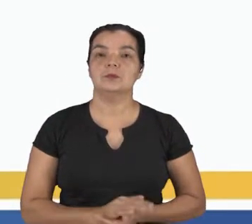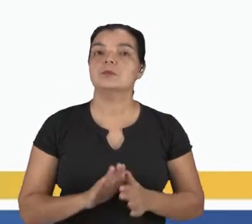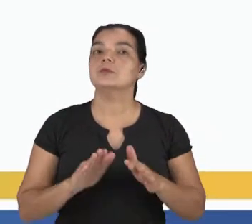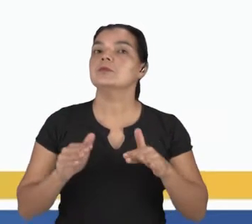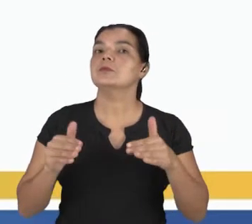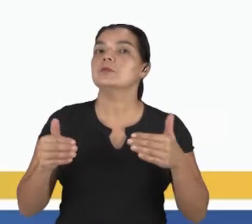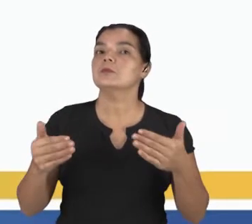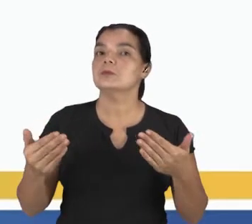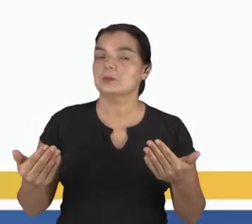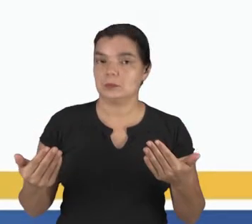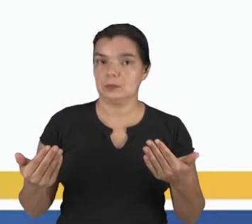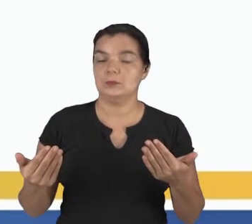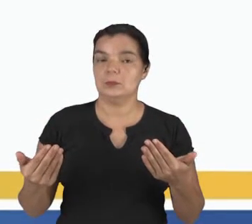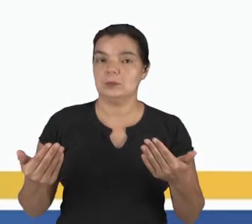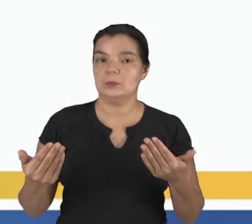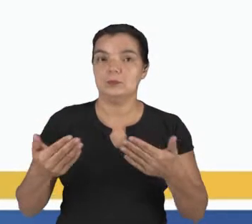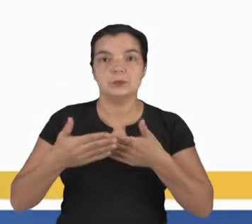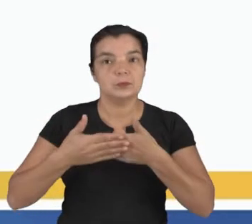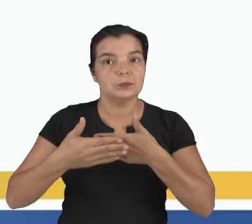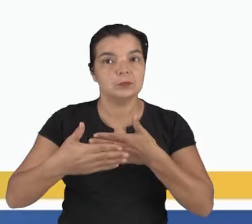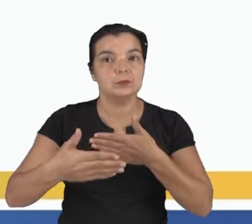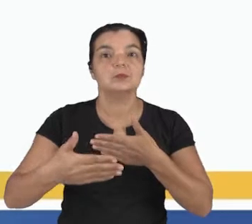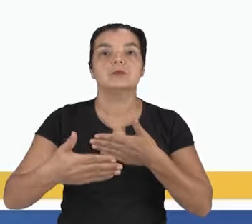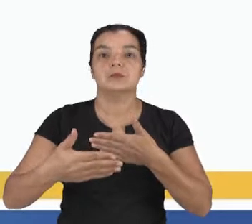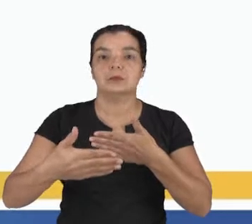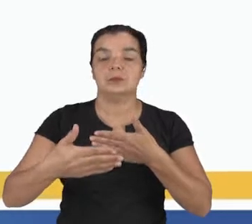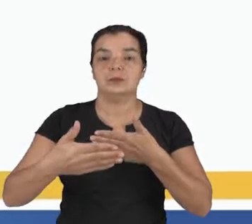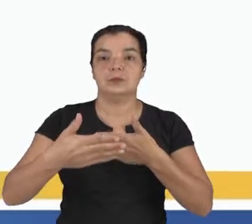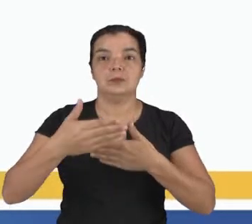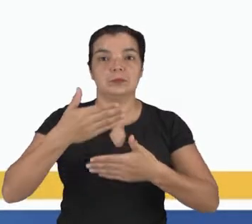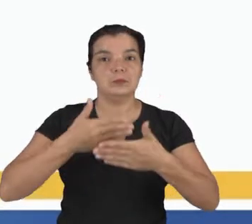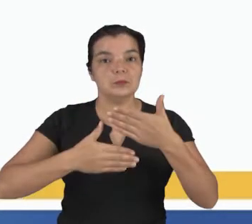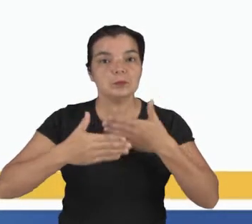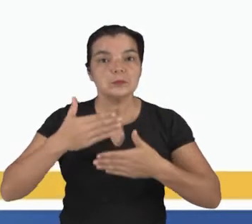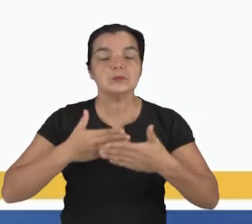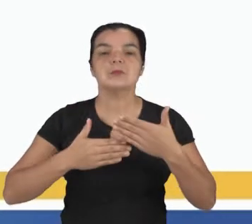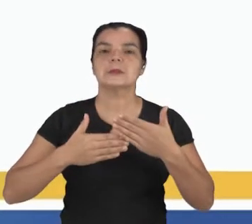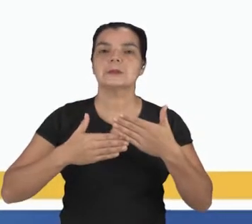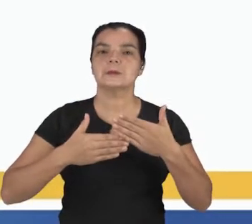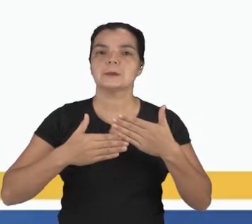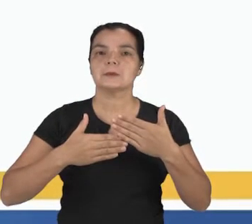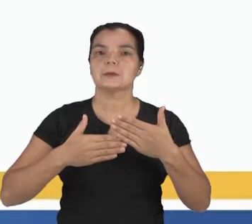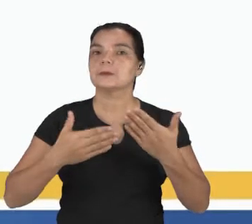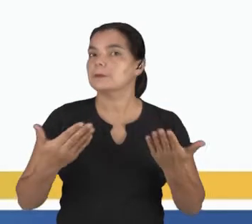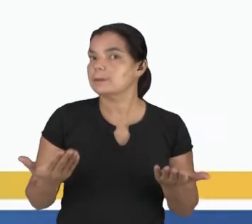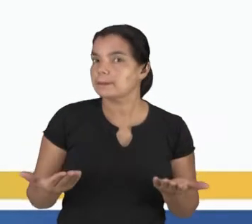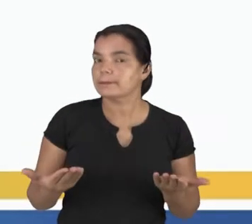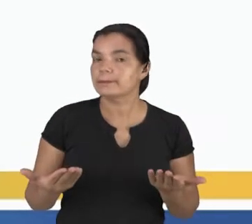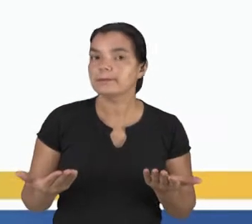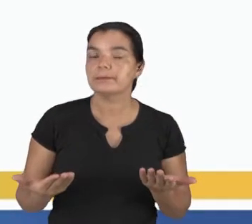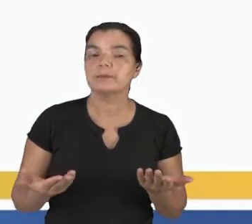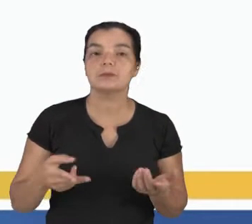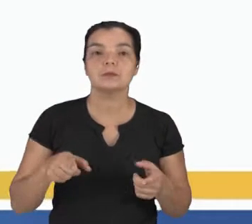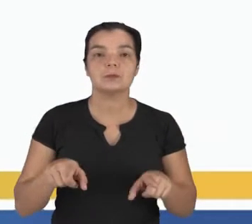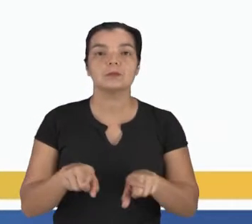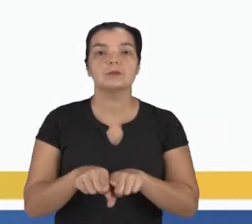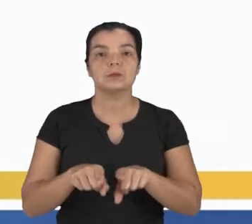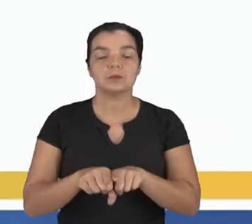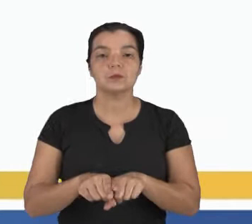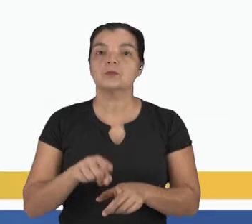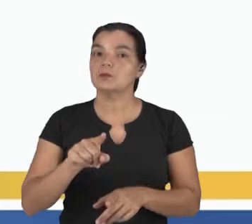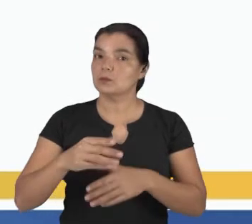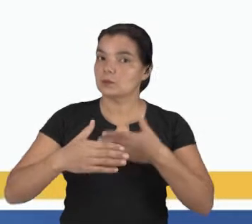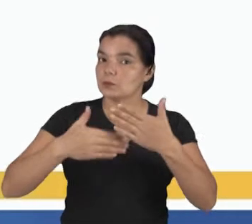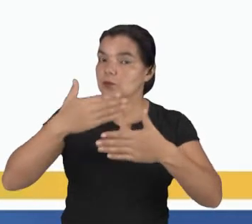quando, ao invés de progredir, ele regride, tá? Então, nesse momento que um